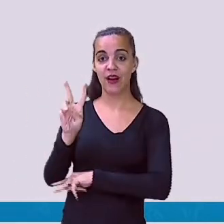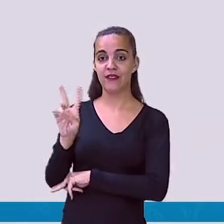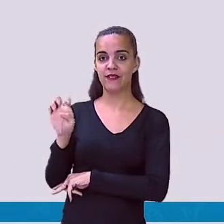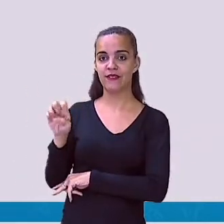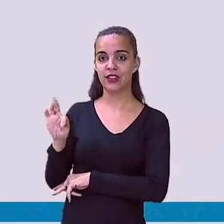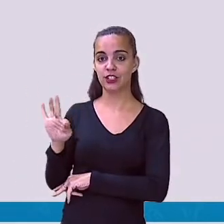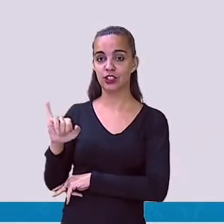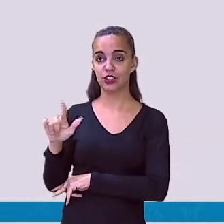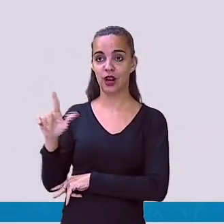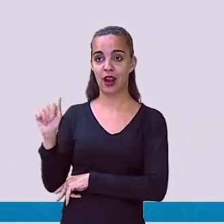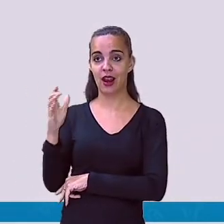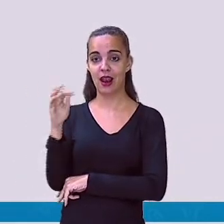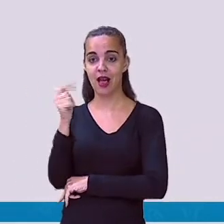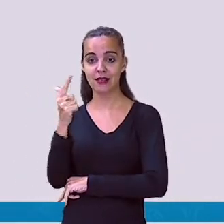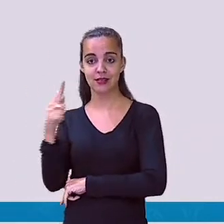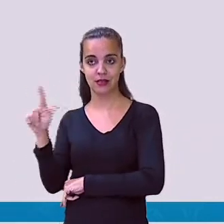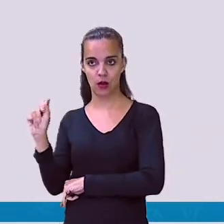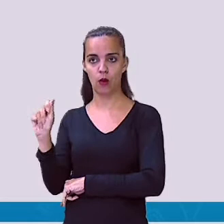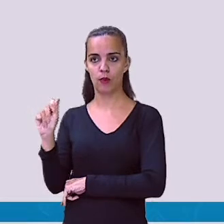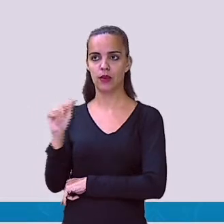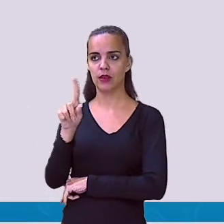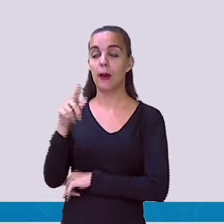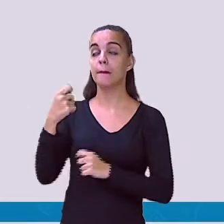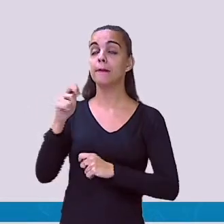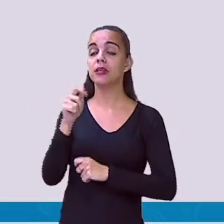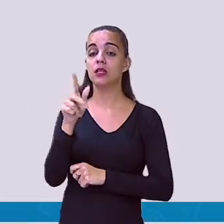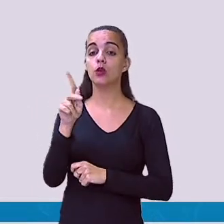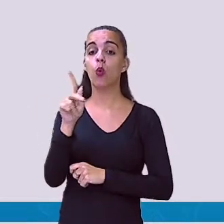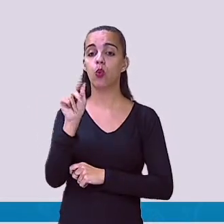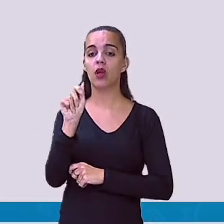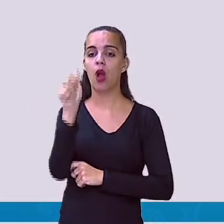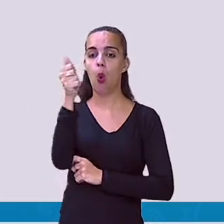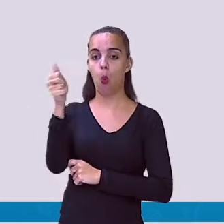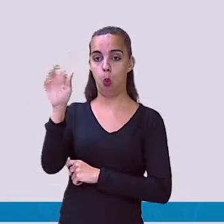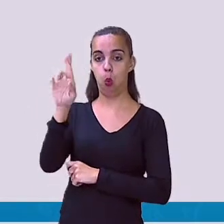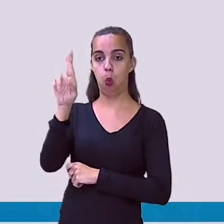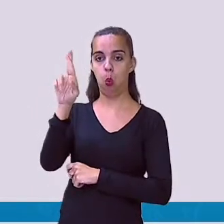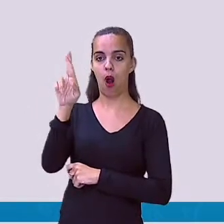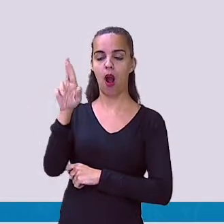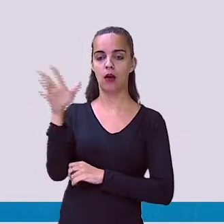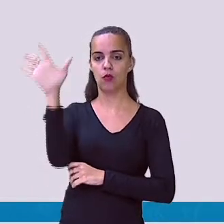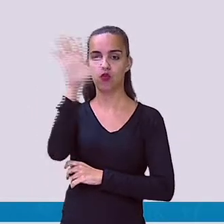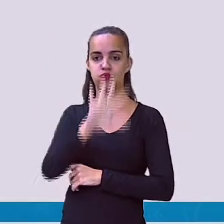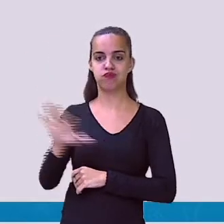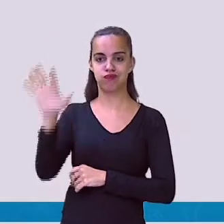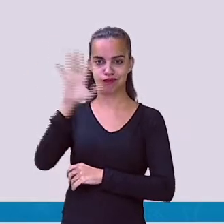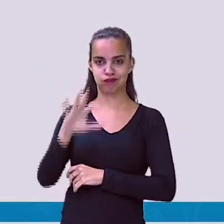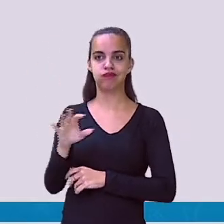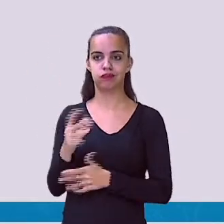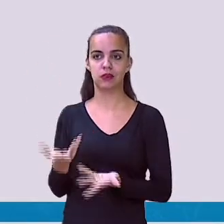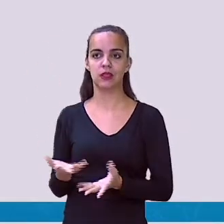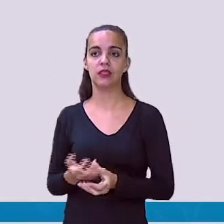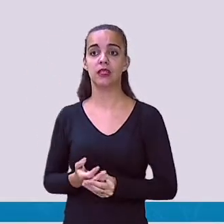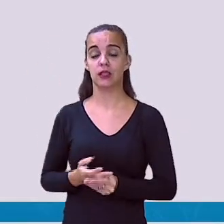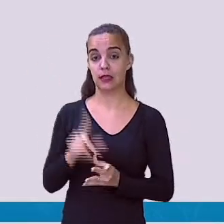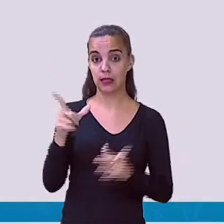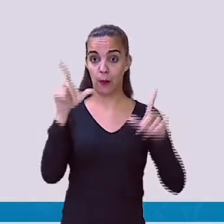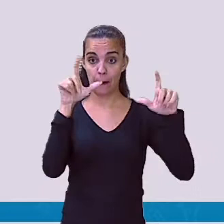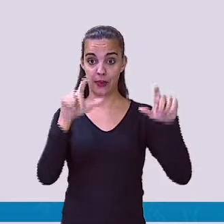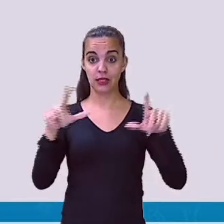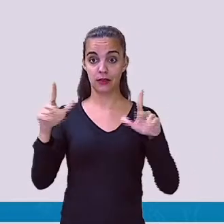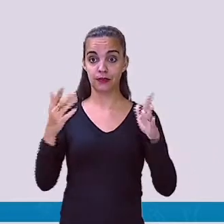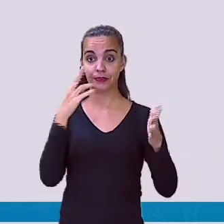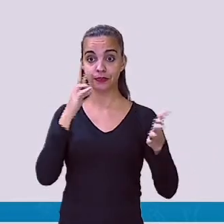uma corrente de ar para separar os componentes. Esta imagem, ela